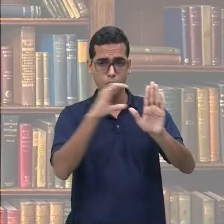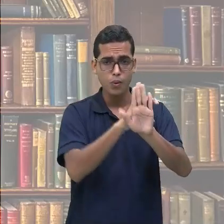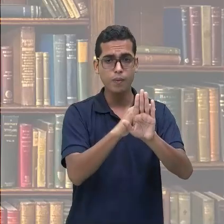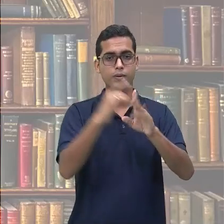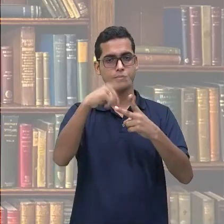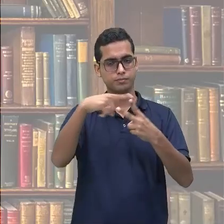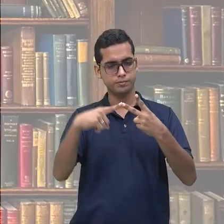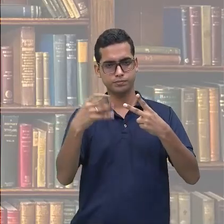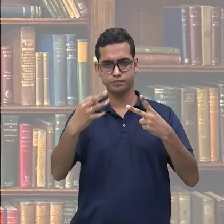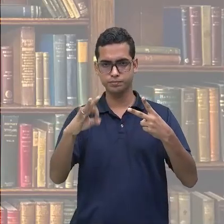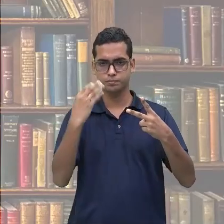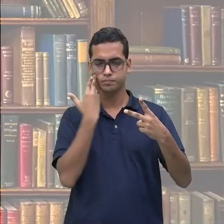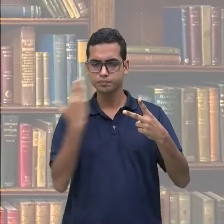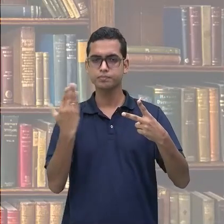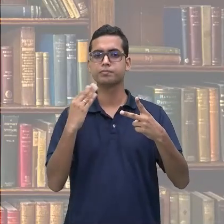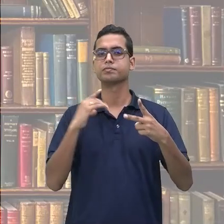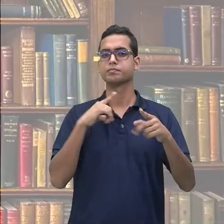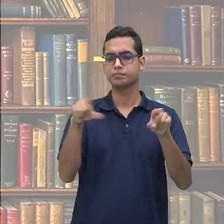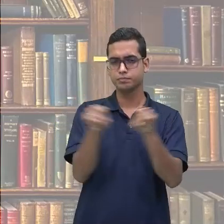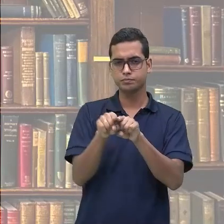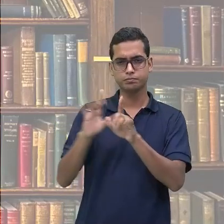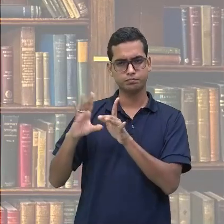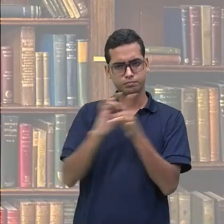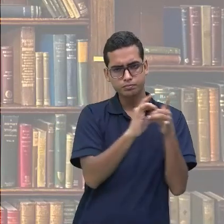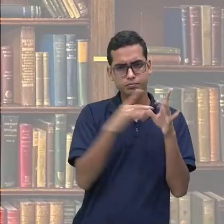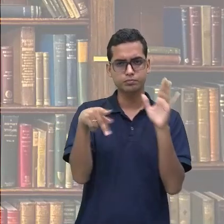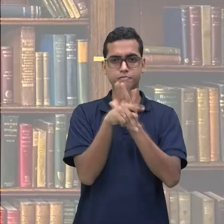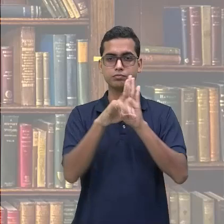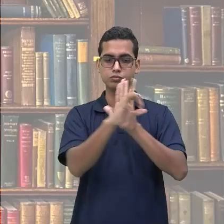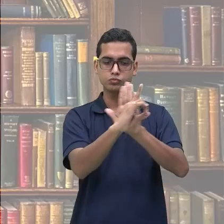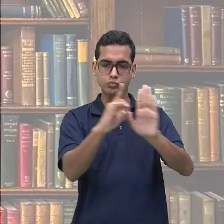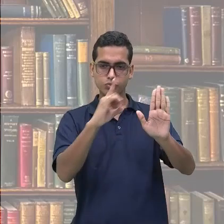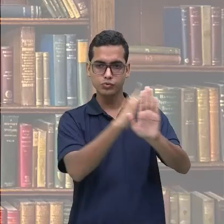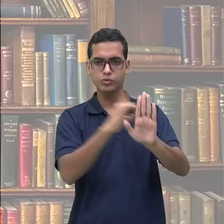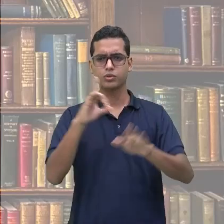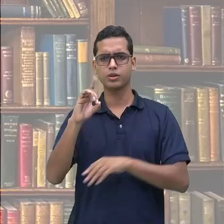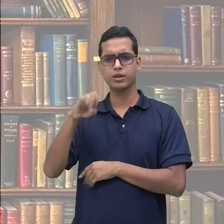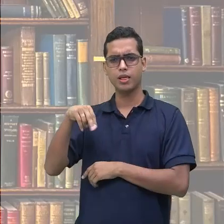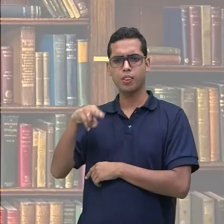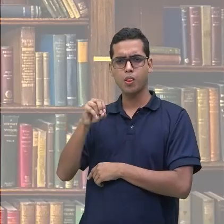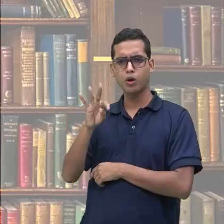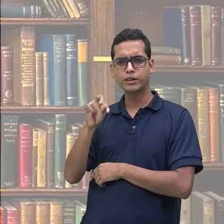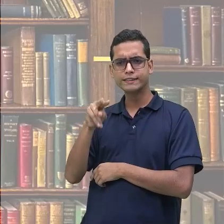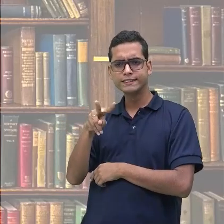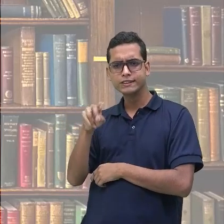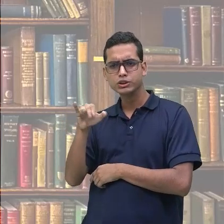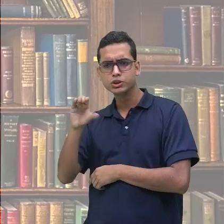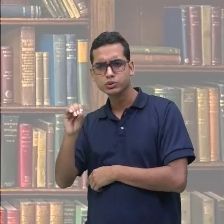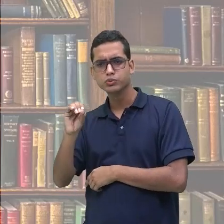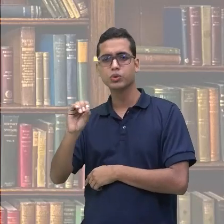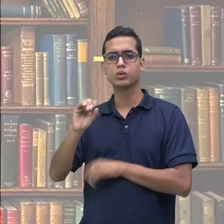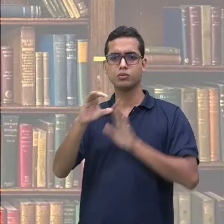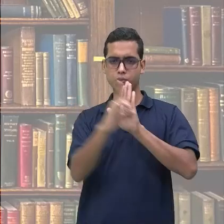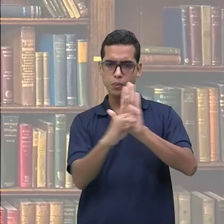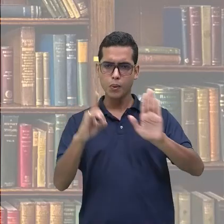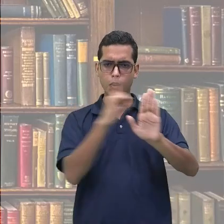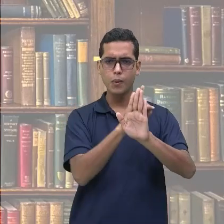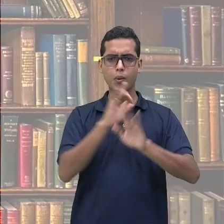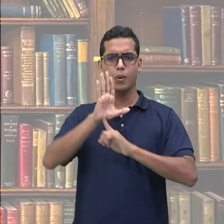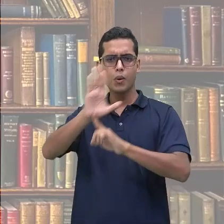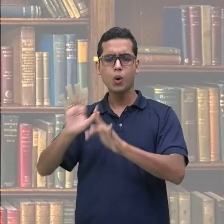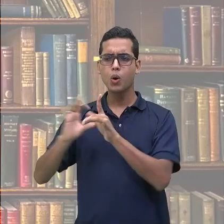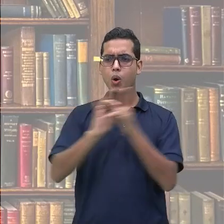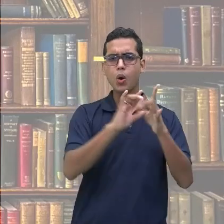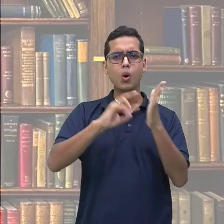as palavras elas estão dentro do sentido denotativo, é aquele significado, é aquele efeito de